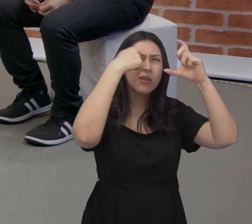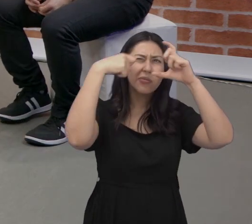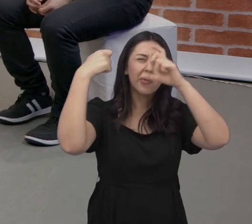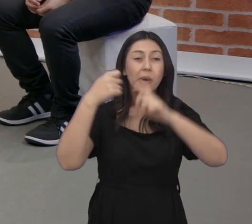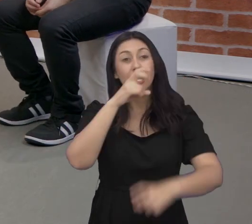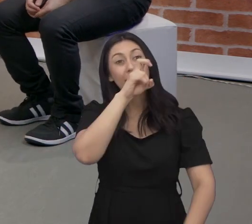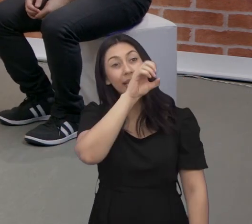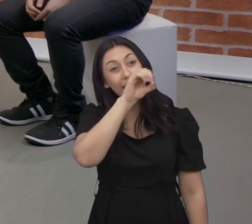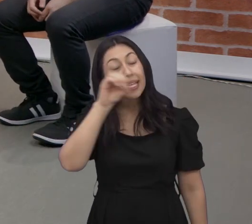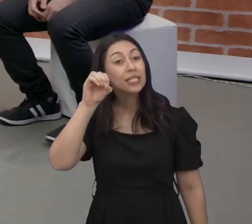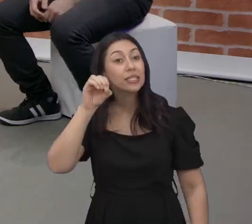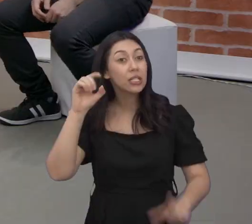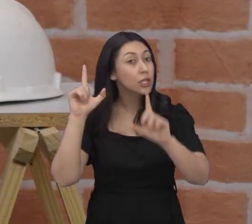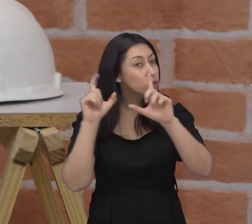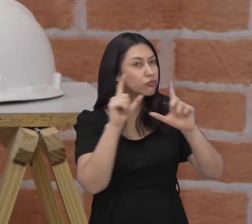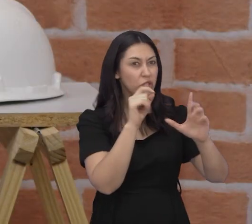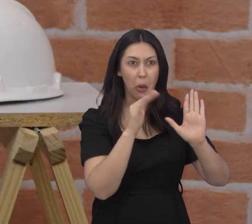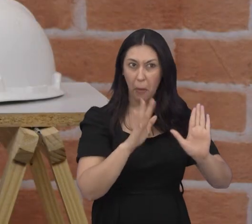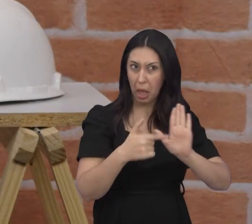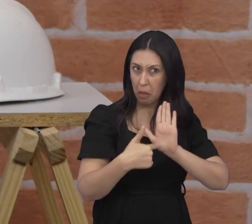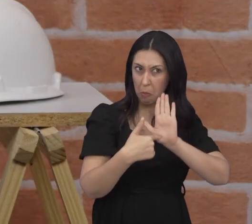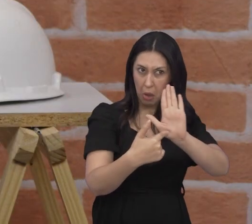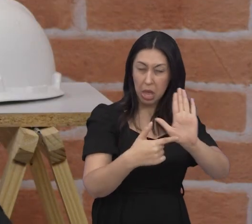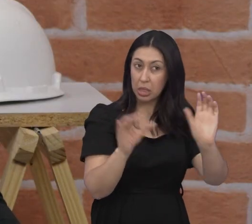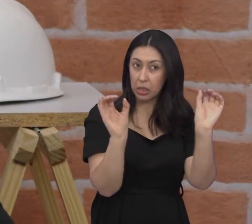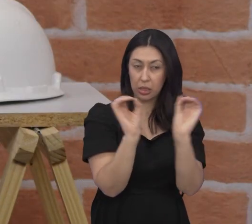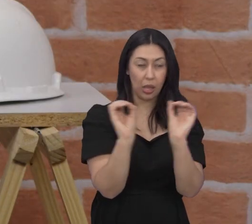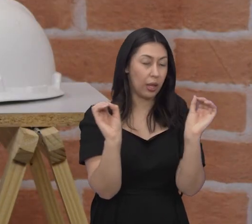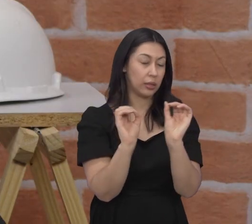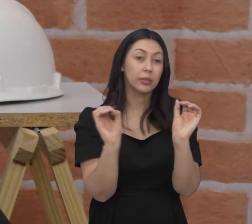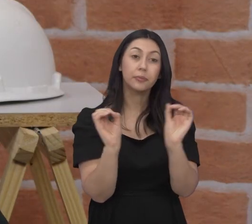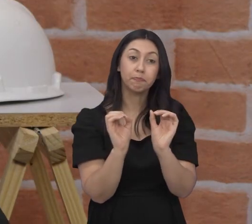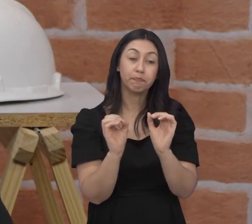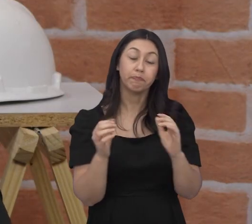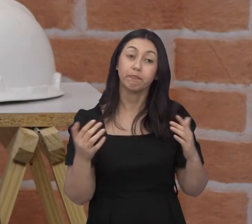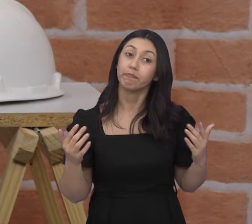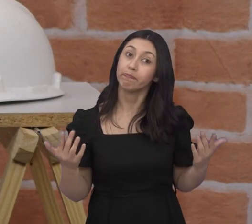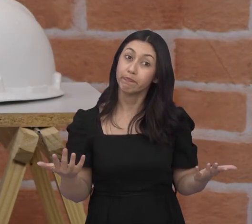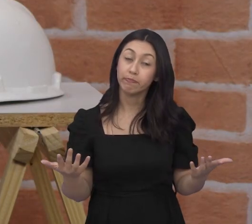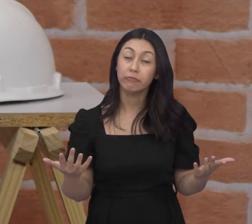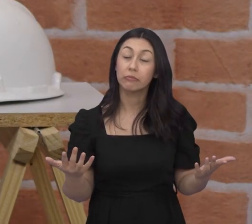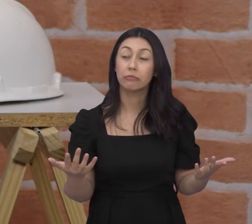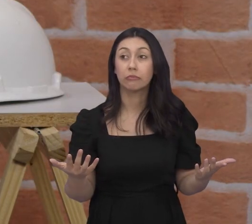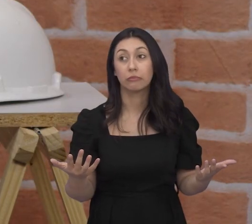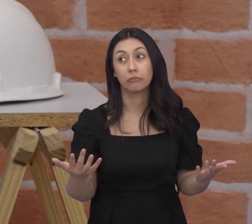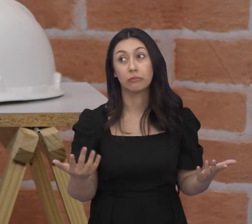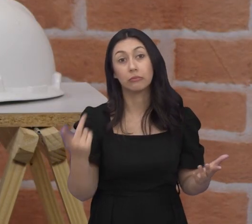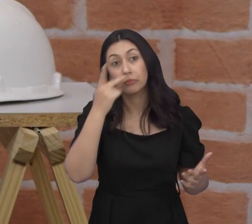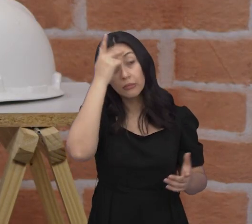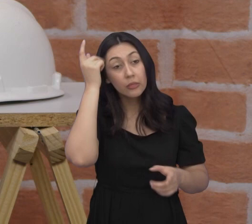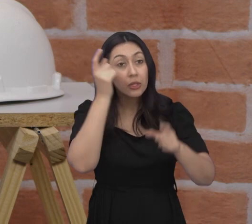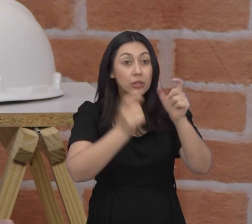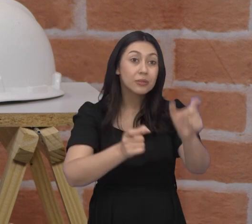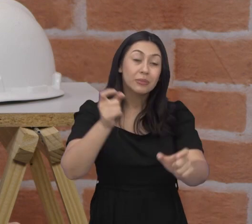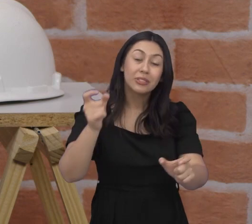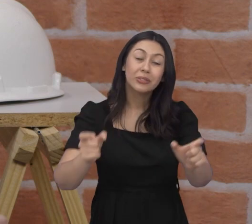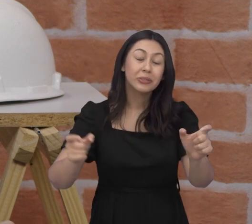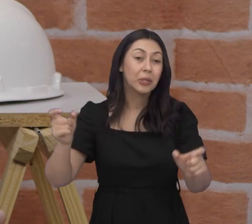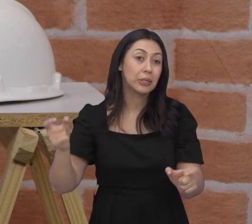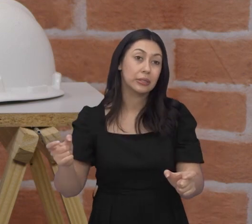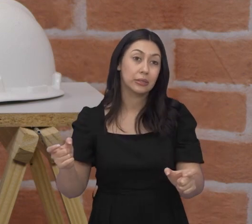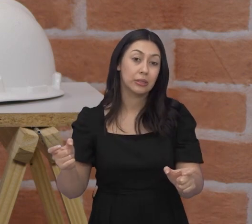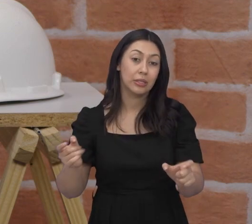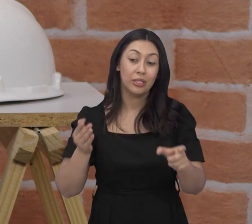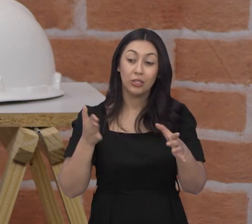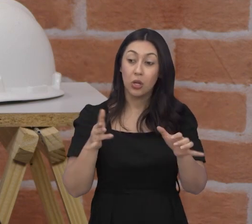objetos, 500 fotos, nunca foi liberado praticamente nada disso daí. Então, ou seja, as pessoas, infelizmente,